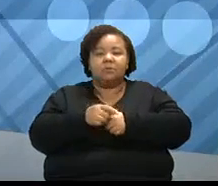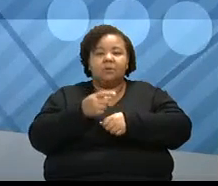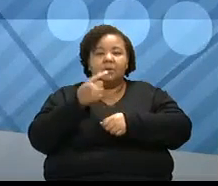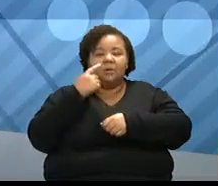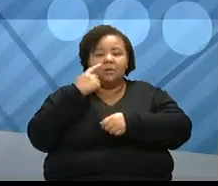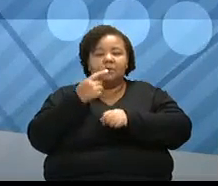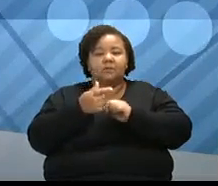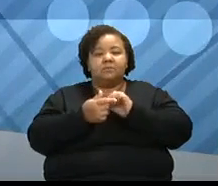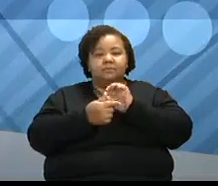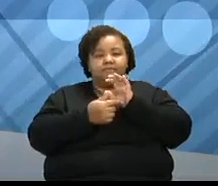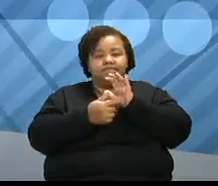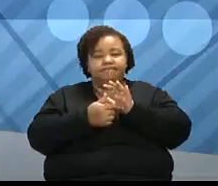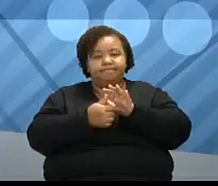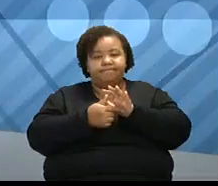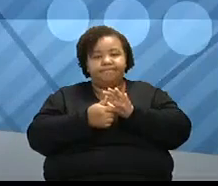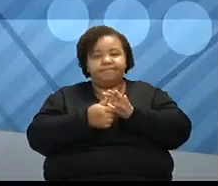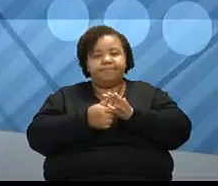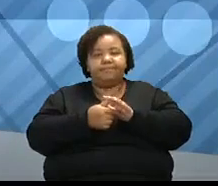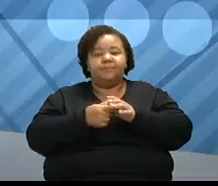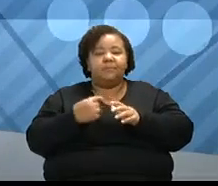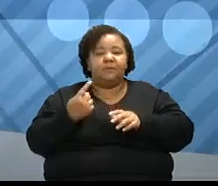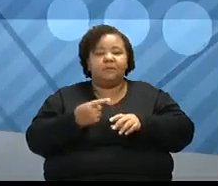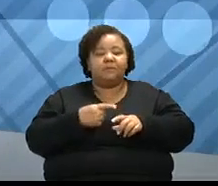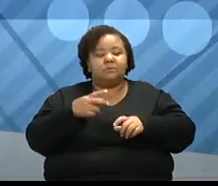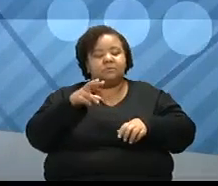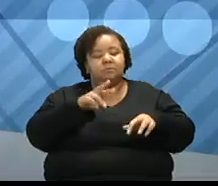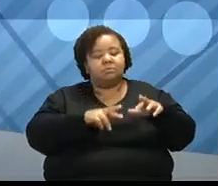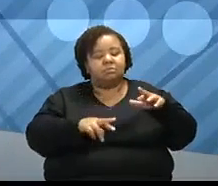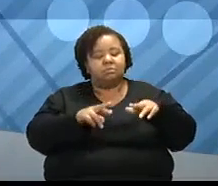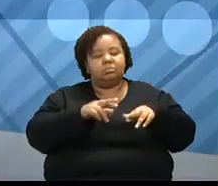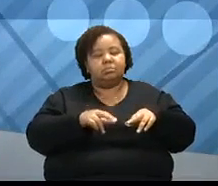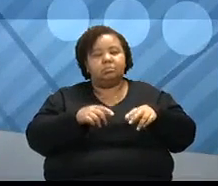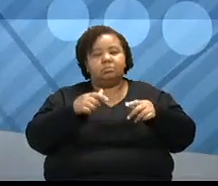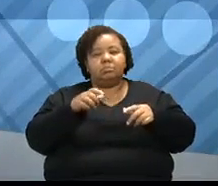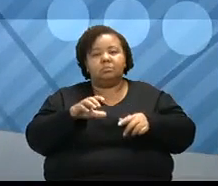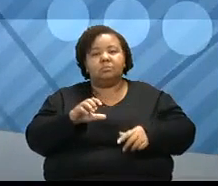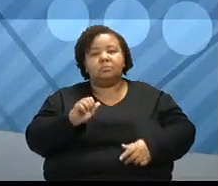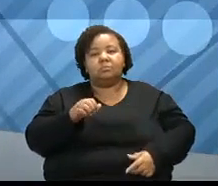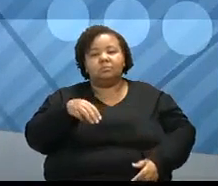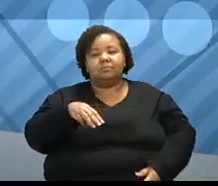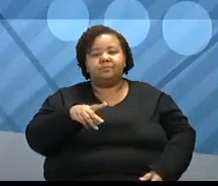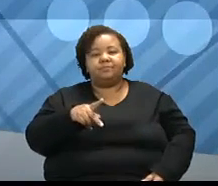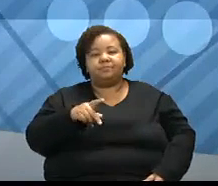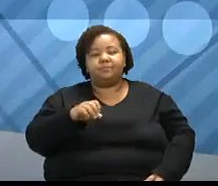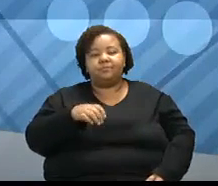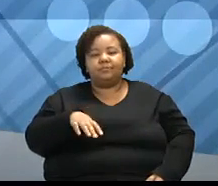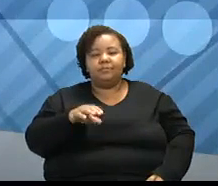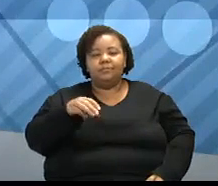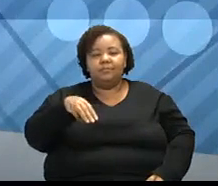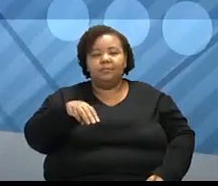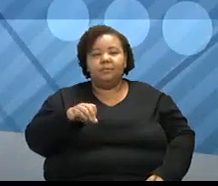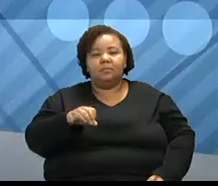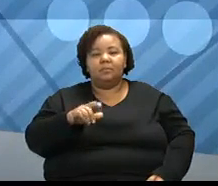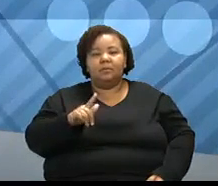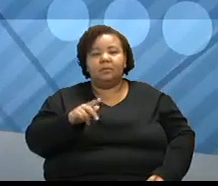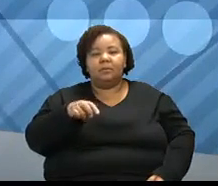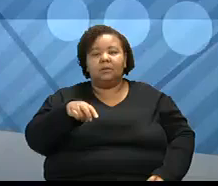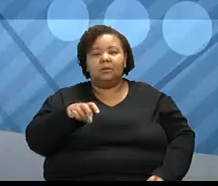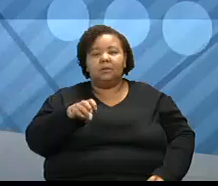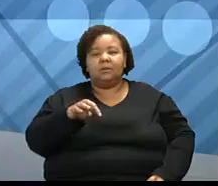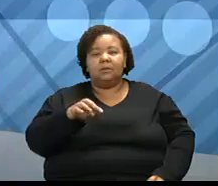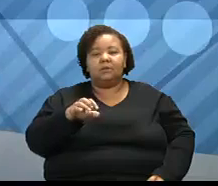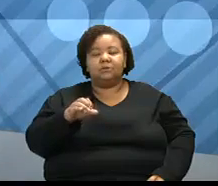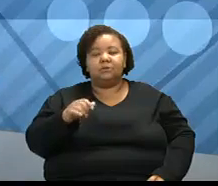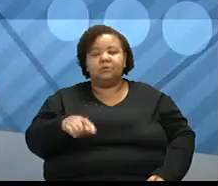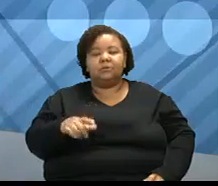foi apresentada. Então, nós temos que avaliar um campo magnético gerado por um ponto e a influência desse